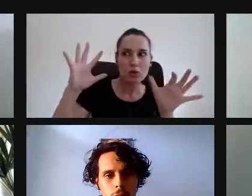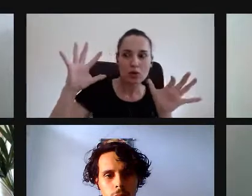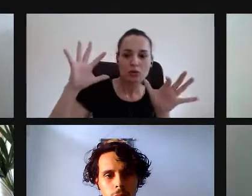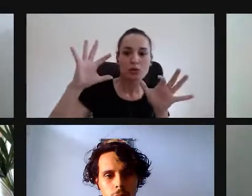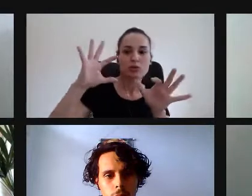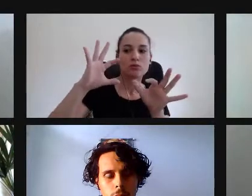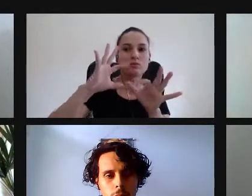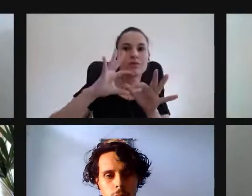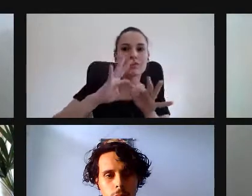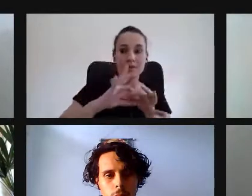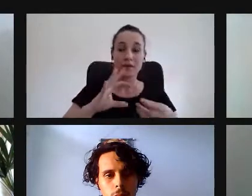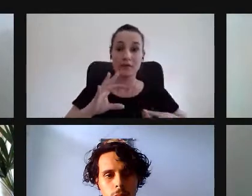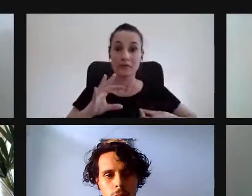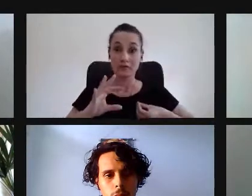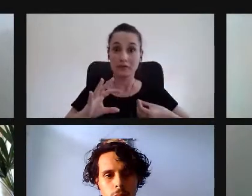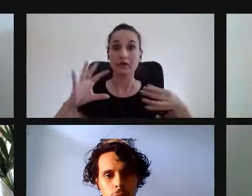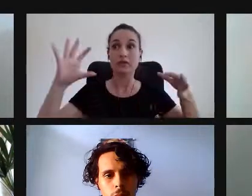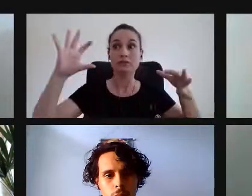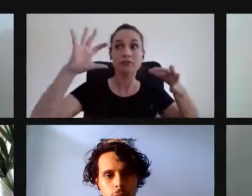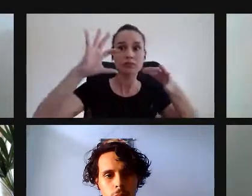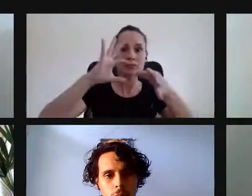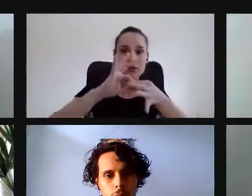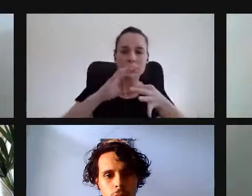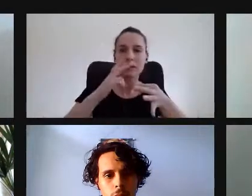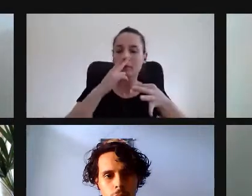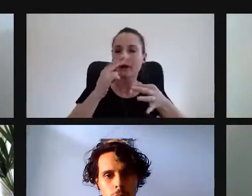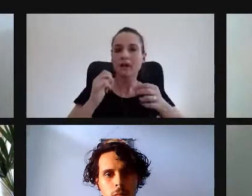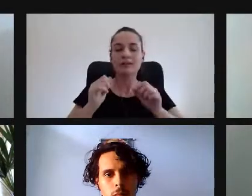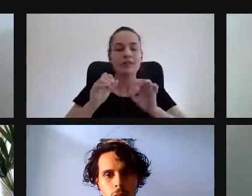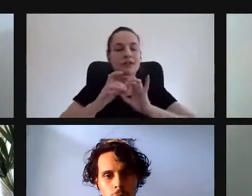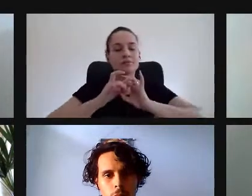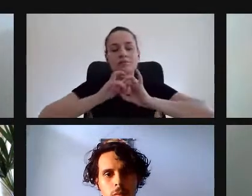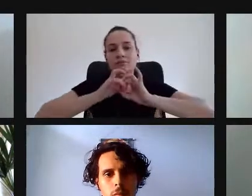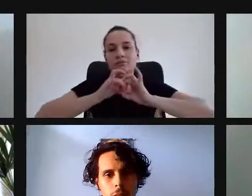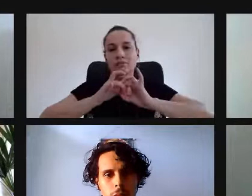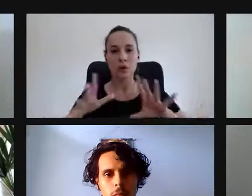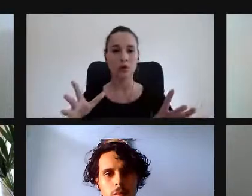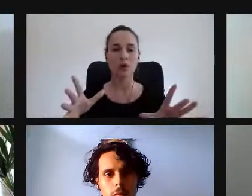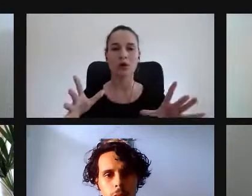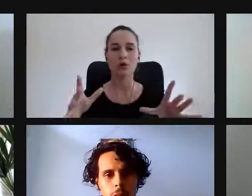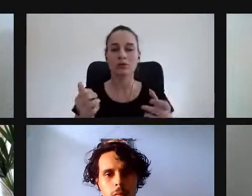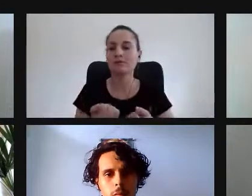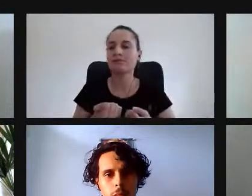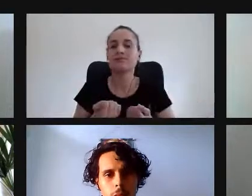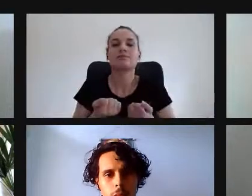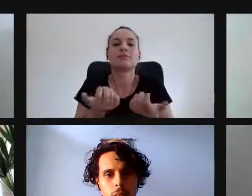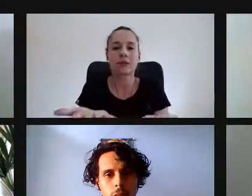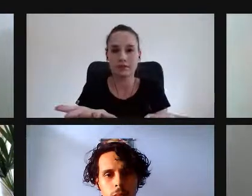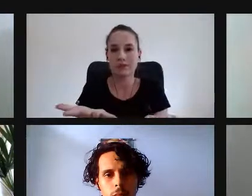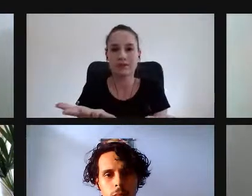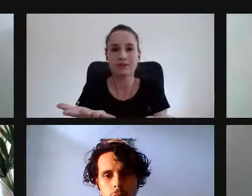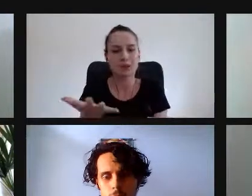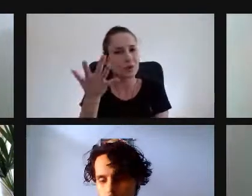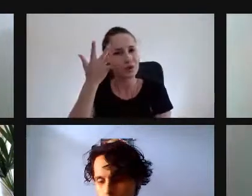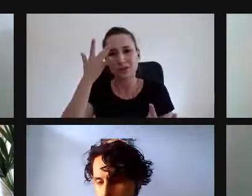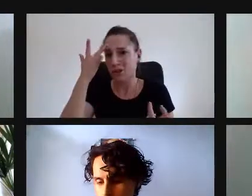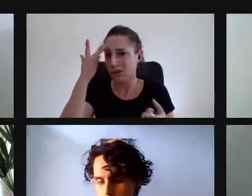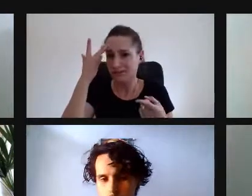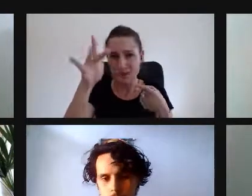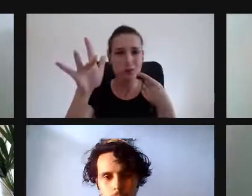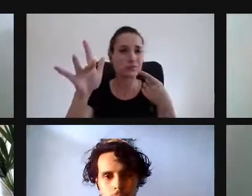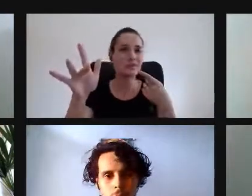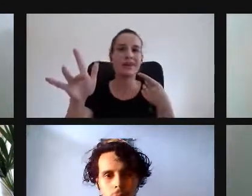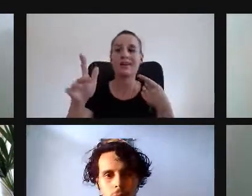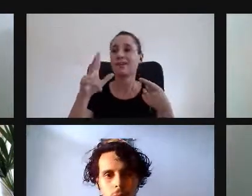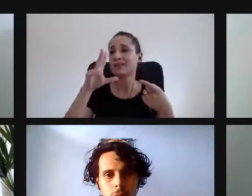rende a não saber nada e se rende a essa força que é tudo e que é nada, como a Sandra